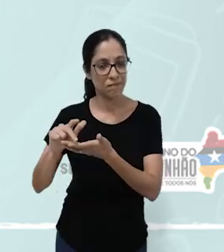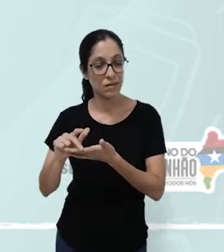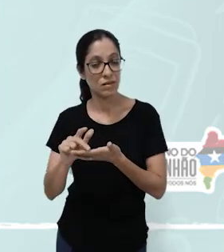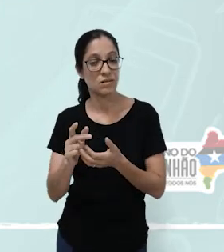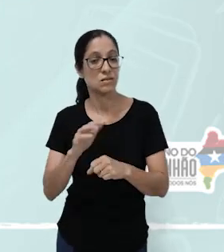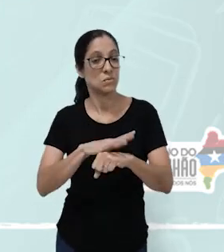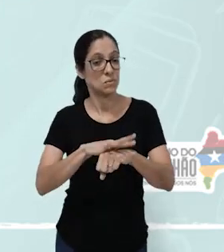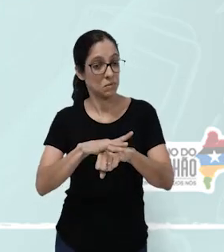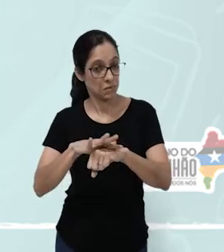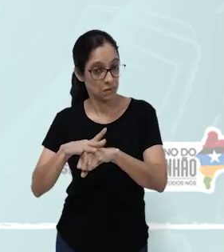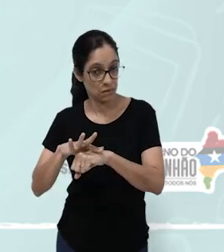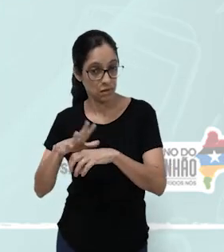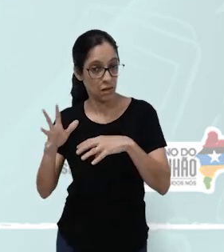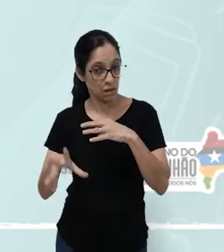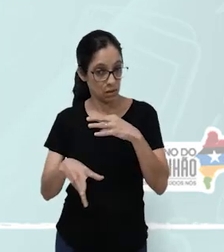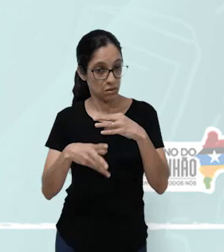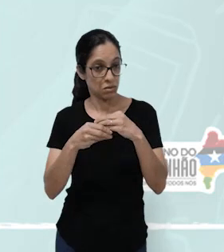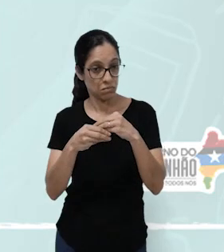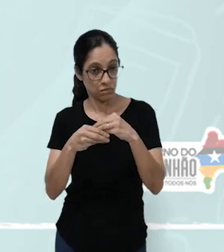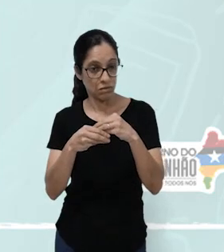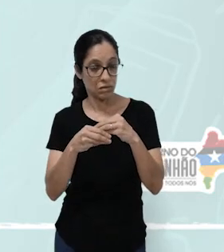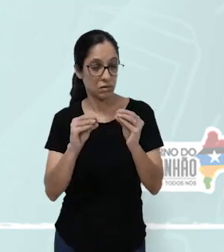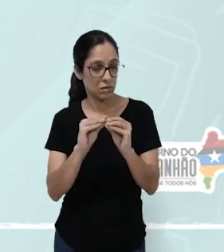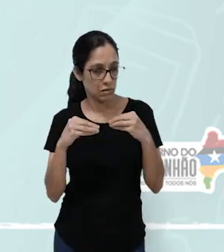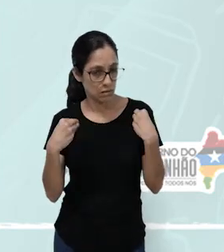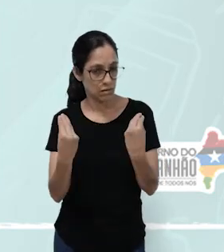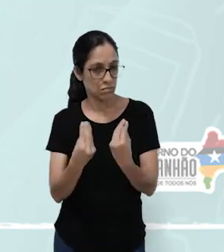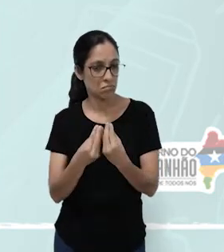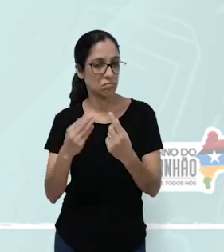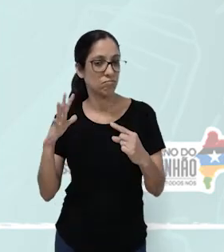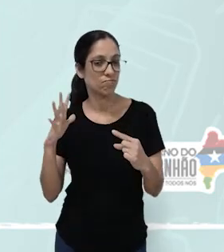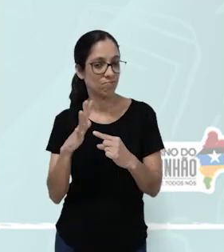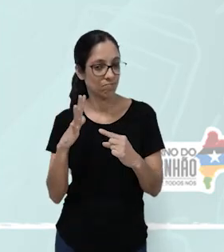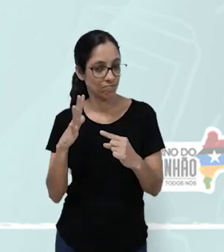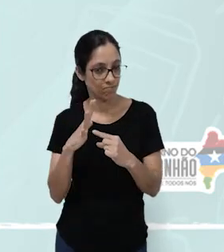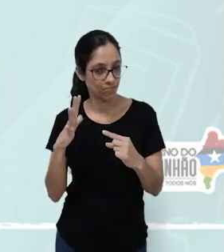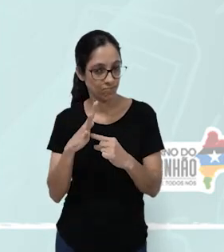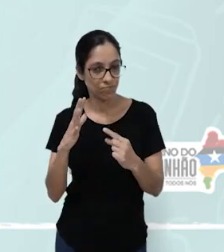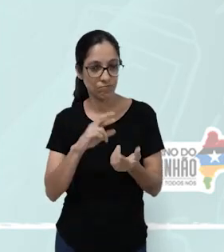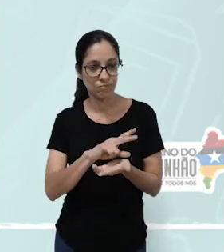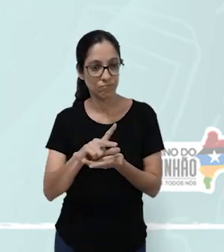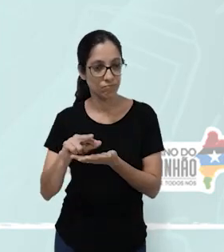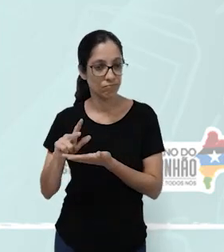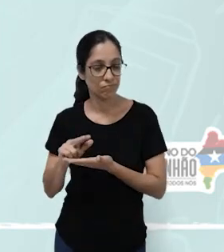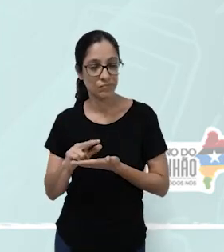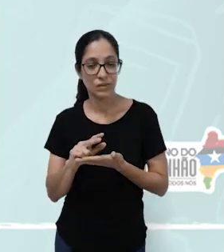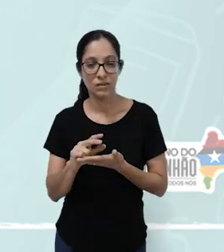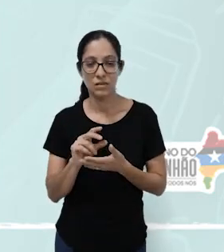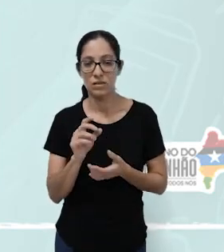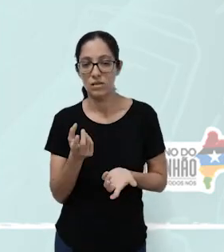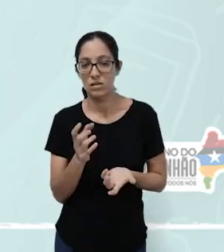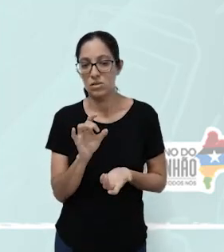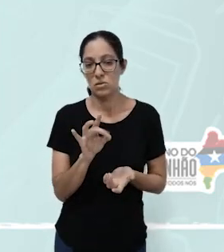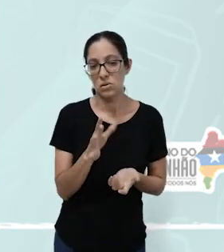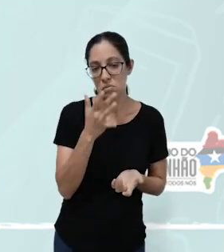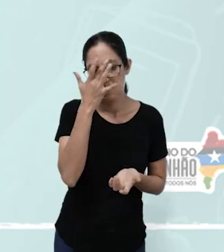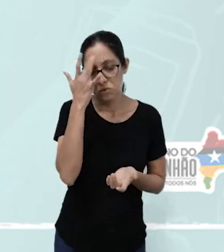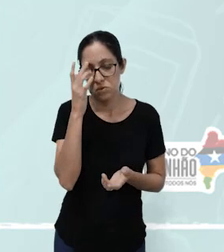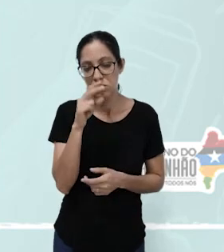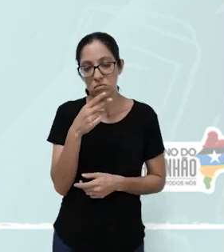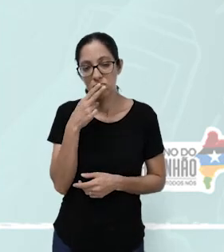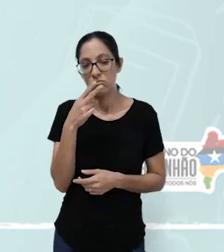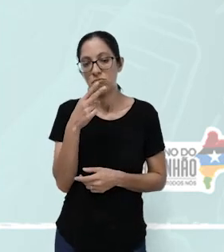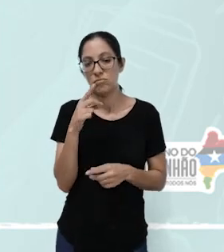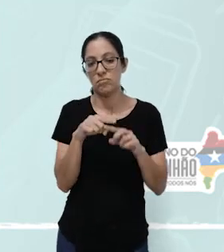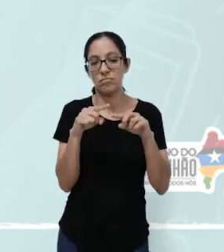por diversas substâncias que podem afetar de diversas formas, não apenas quem o consome, mas